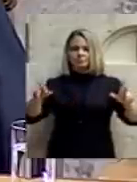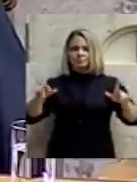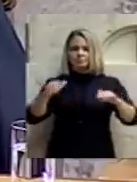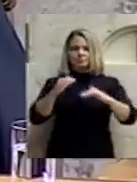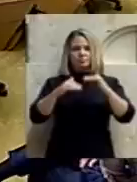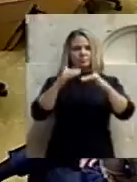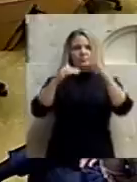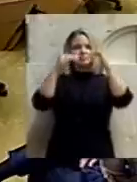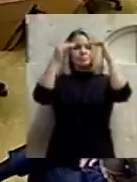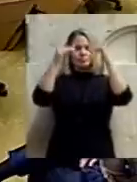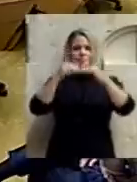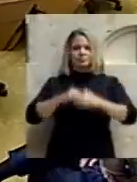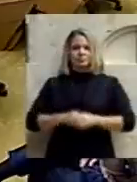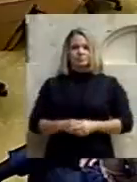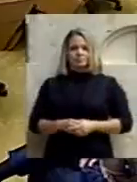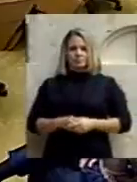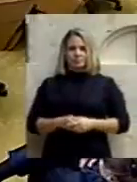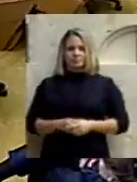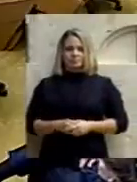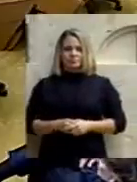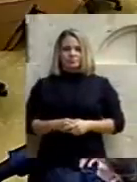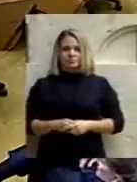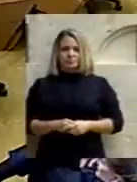relevantes aspectos.